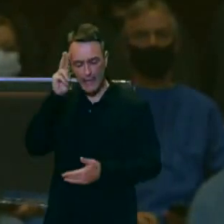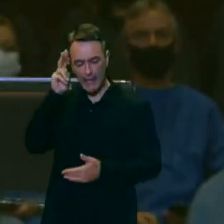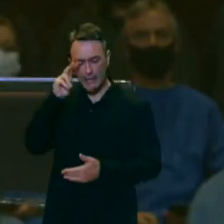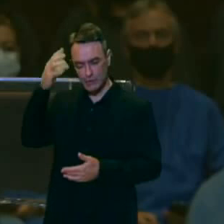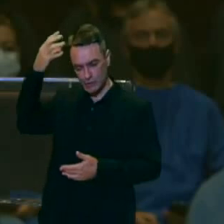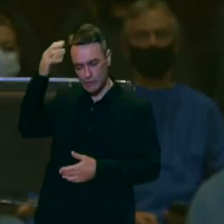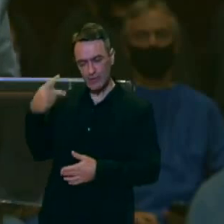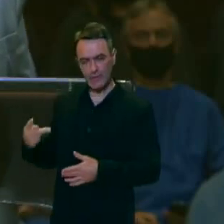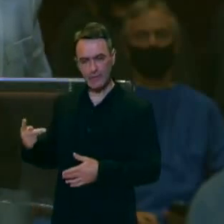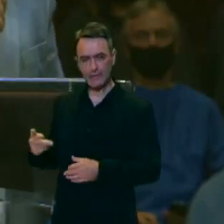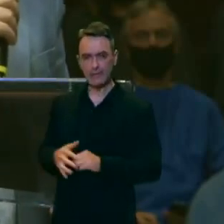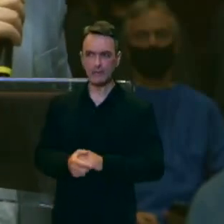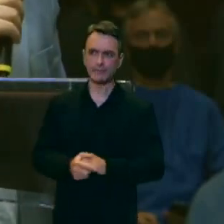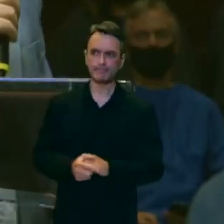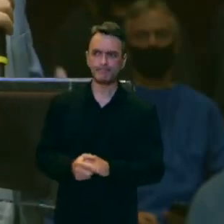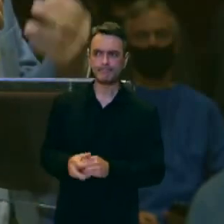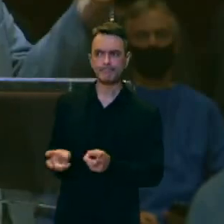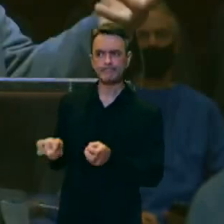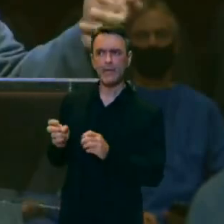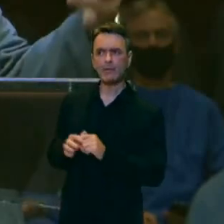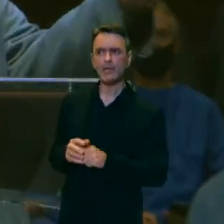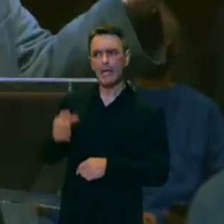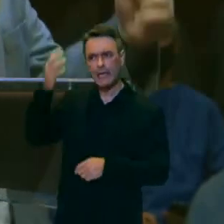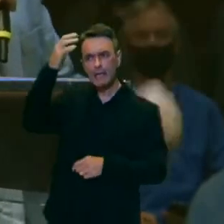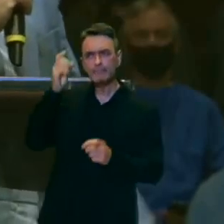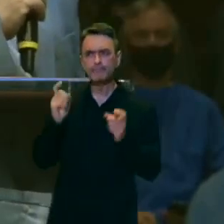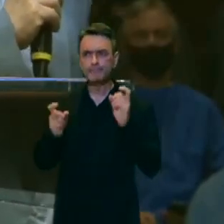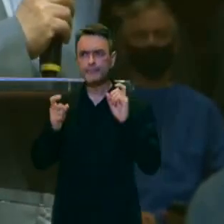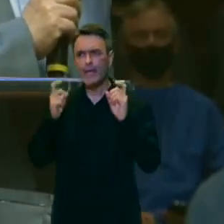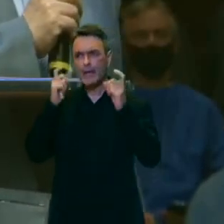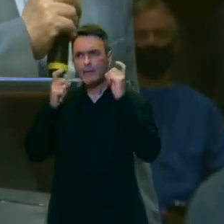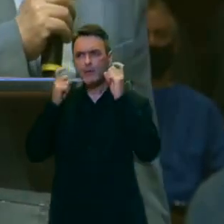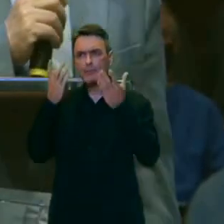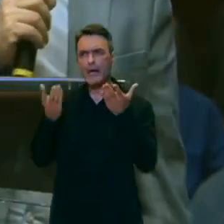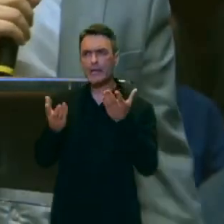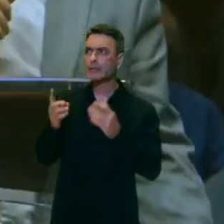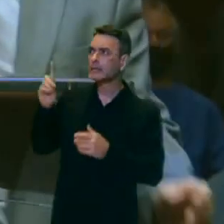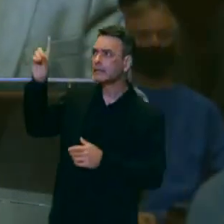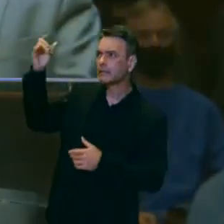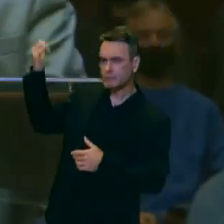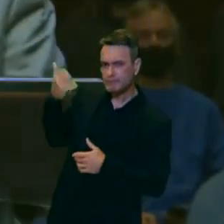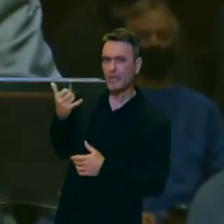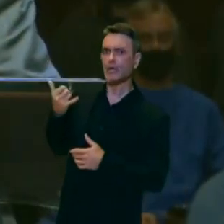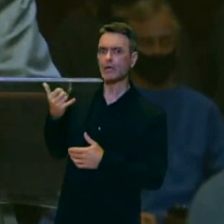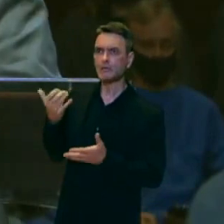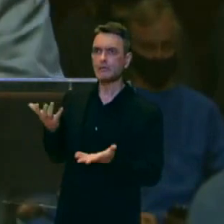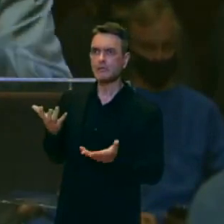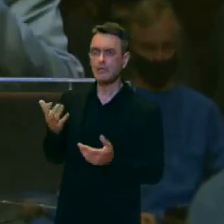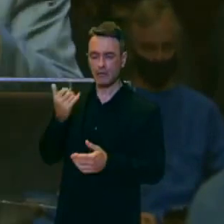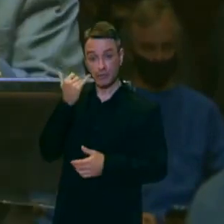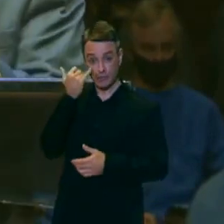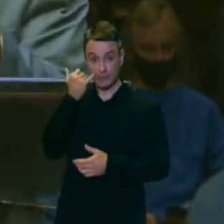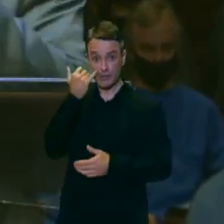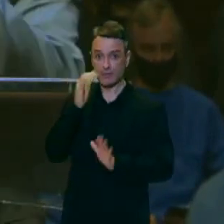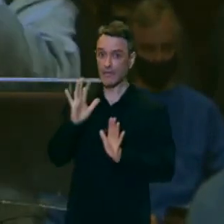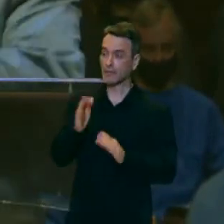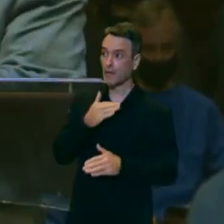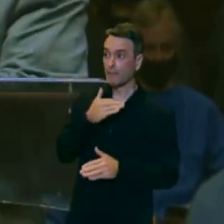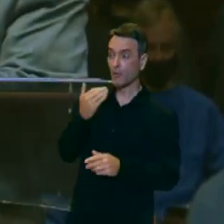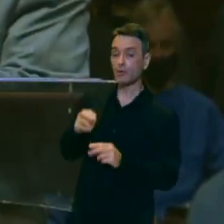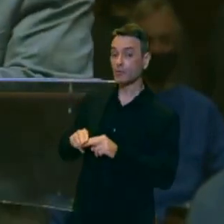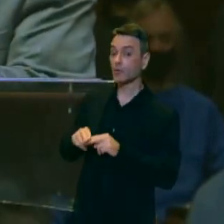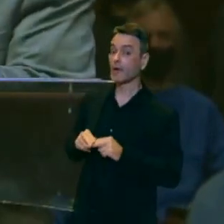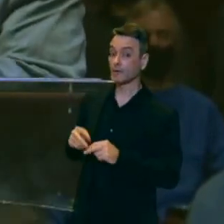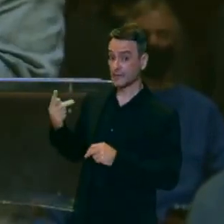gente vai perceber que esse rei ele está preocupado em ouvir a voz de Deus. Na verdade, Jeremias não é morto por